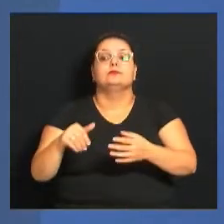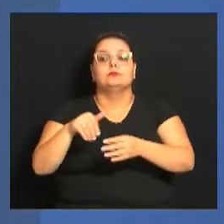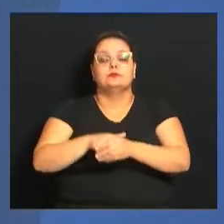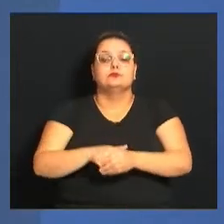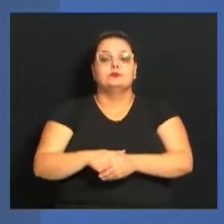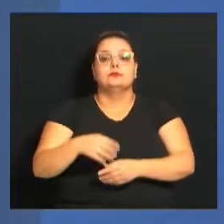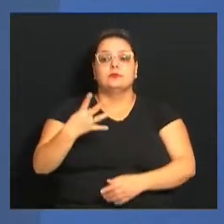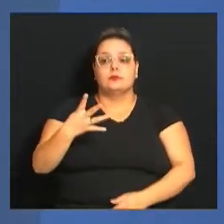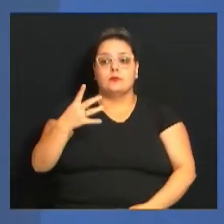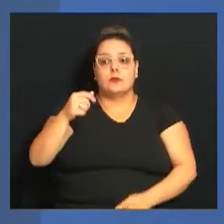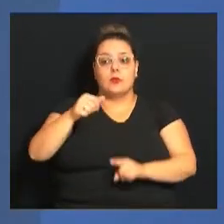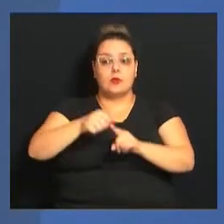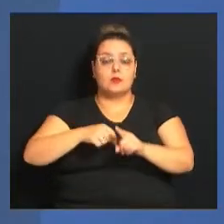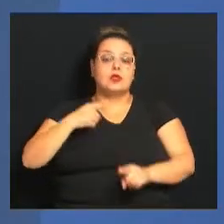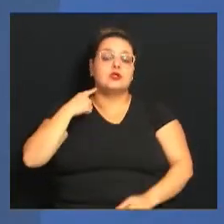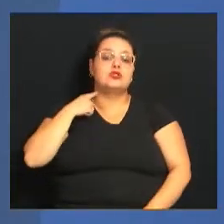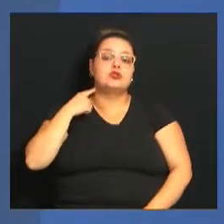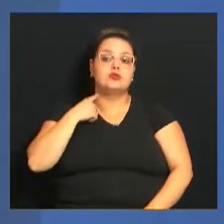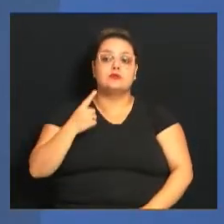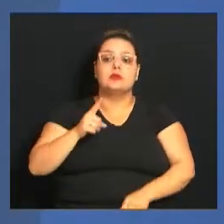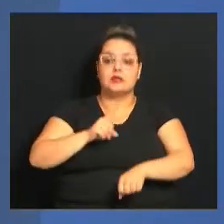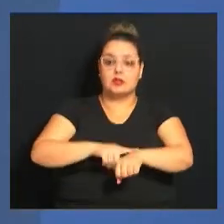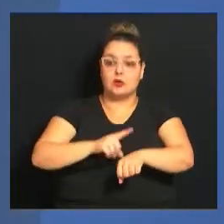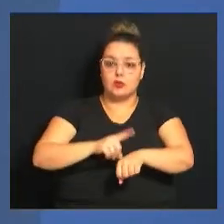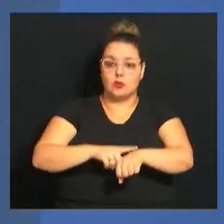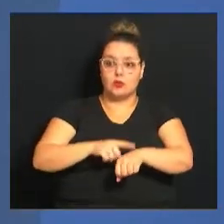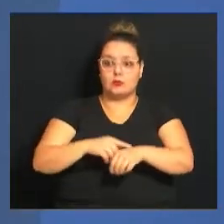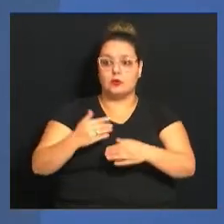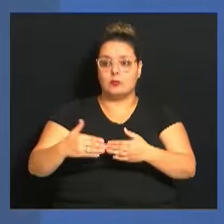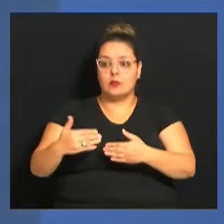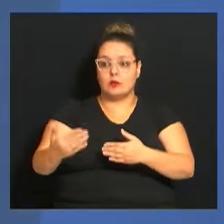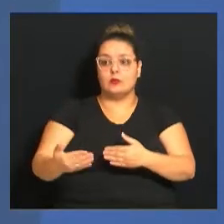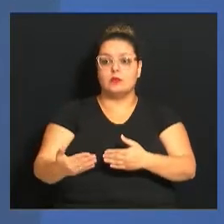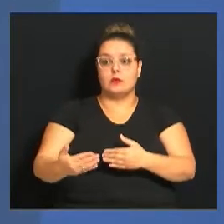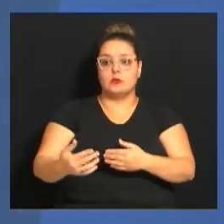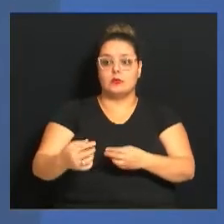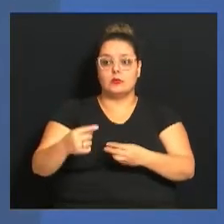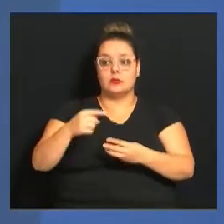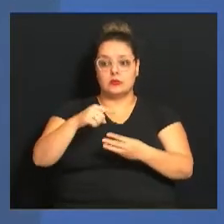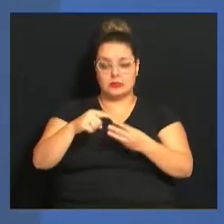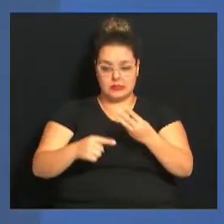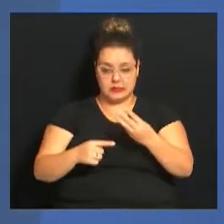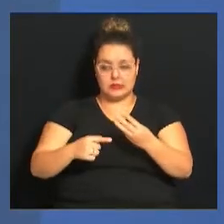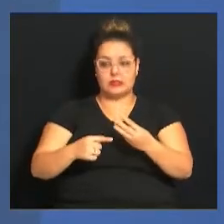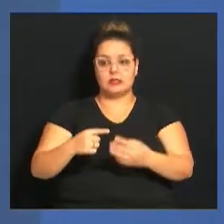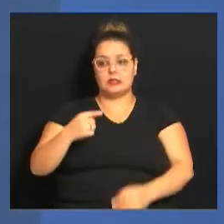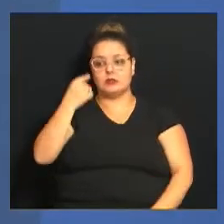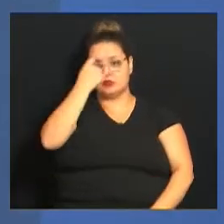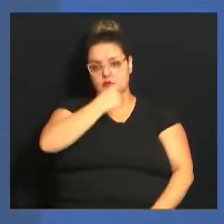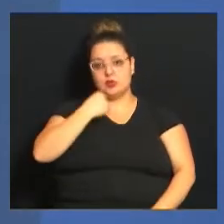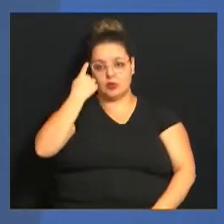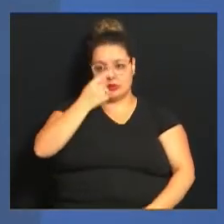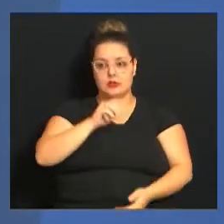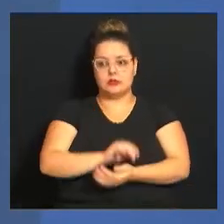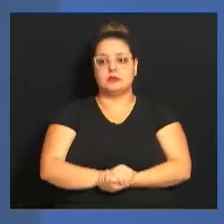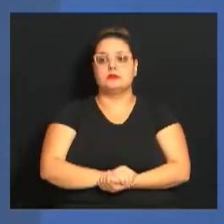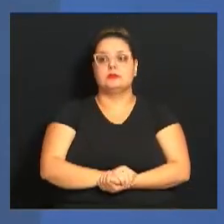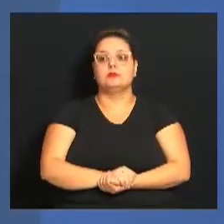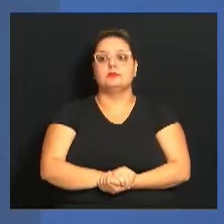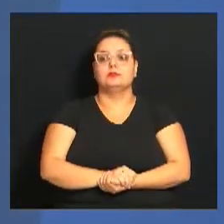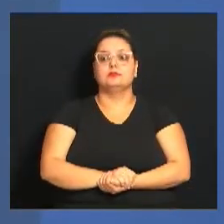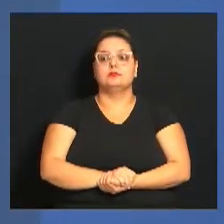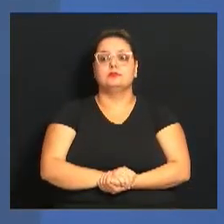então a gente vai ter um horário estendido em 3 horas e o plantão. Então, vai ser o seguinte, olha,